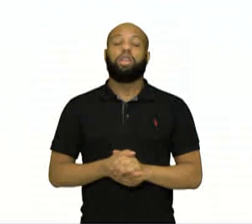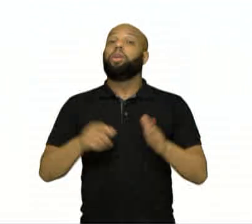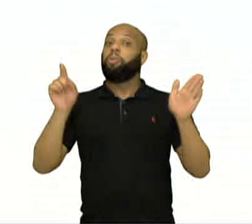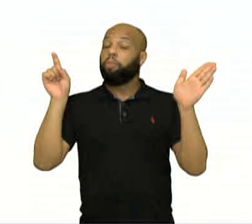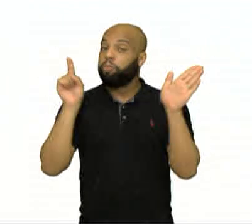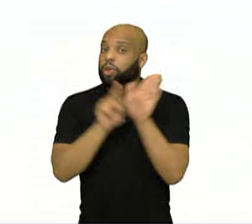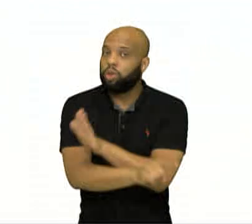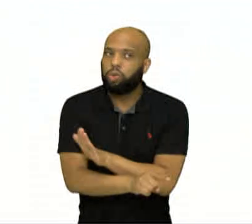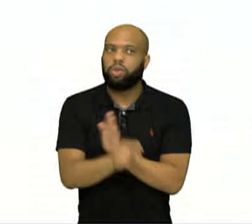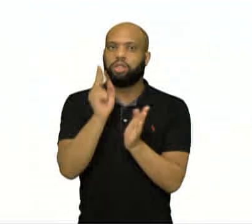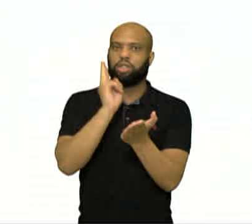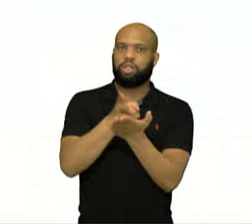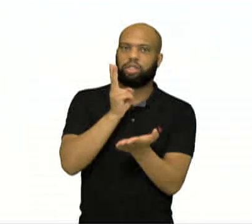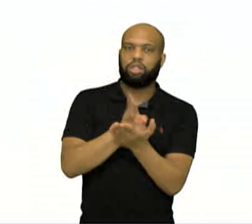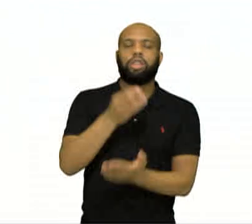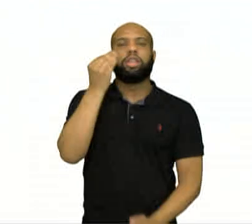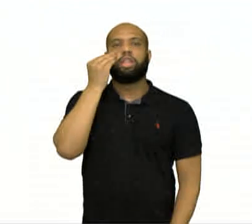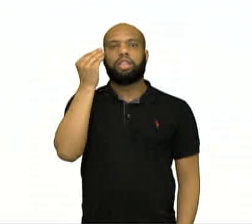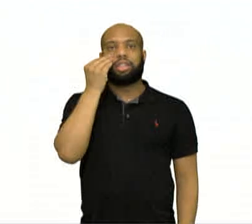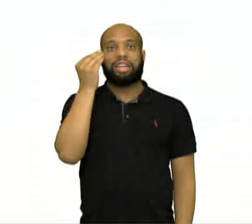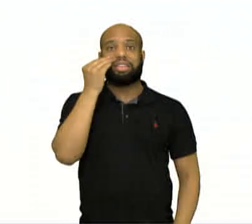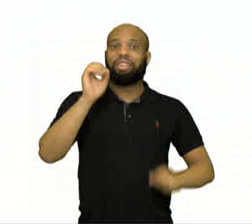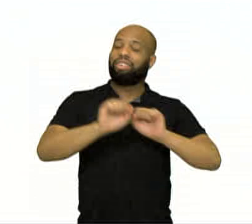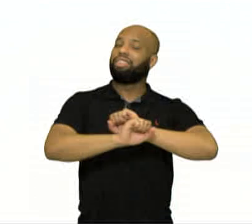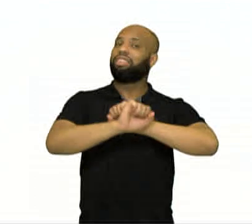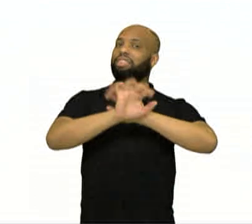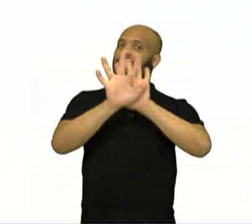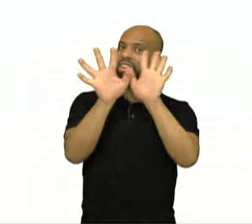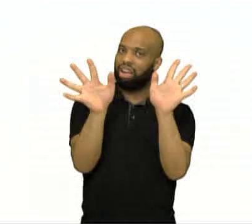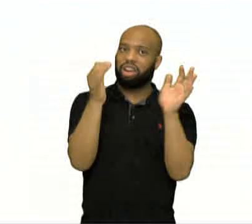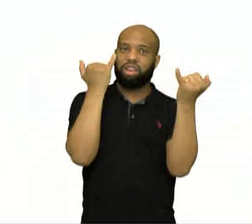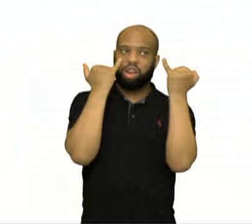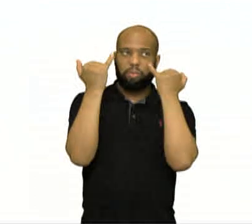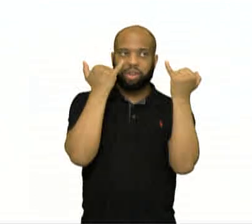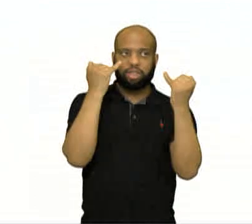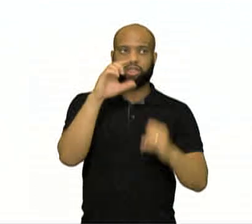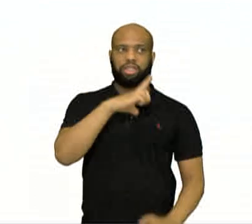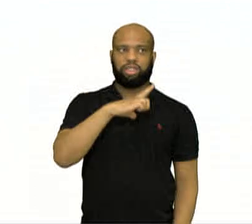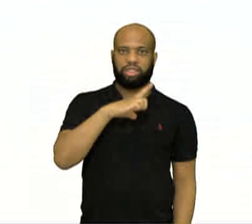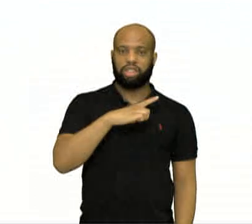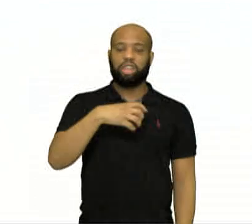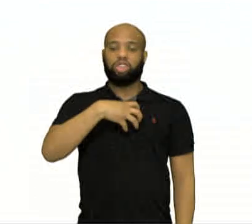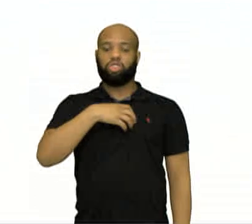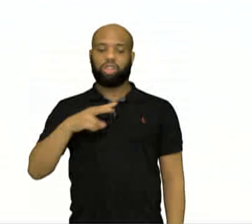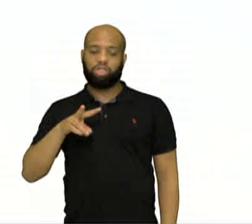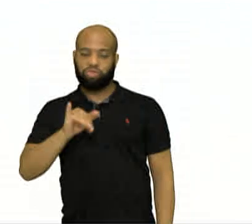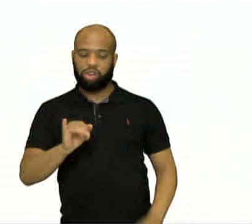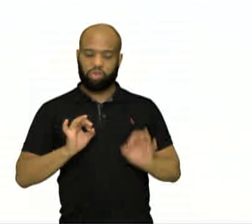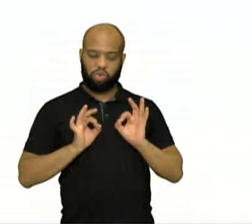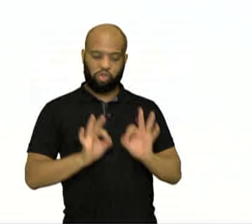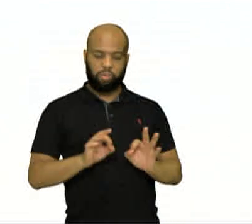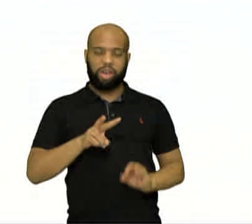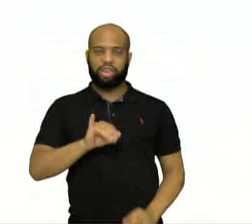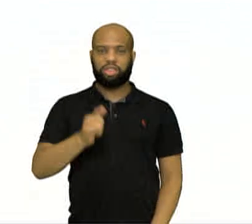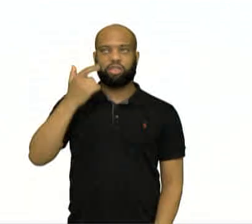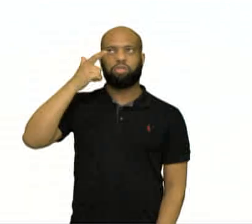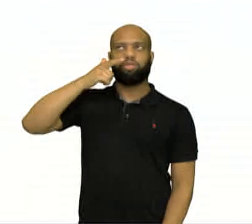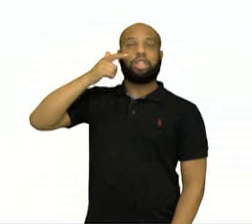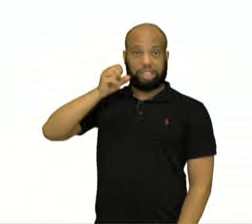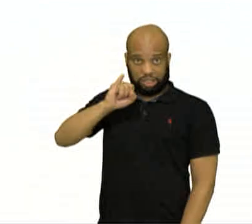Pergunte. Procure sempre clarificar a mensagem que recebe de modo a confirmar se a compreendeu